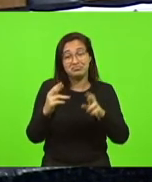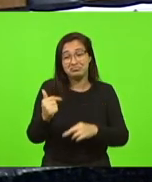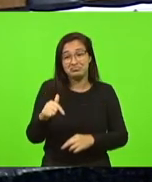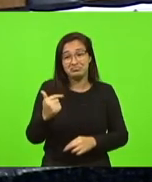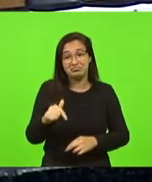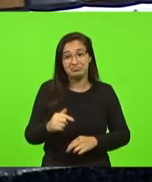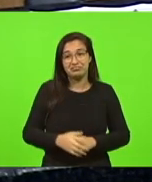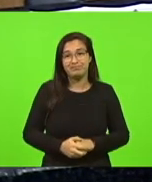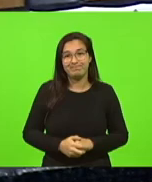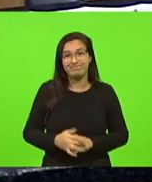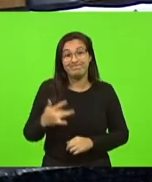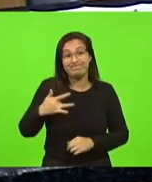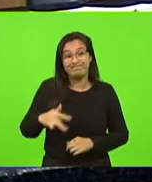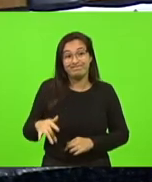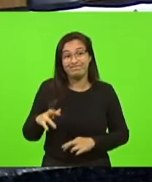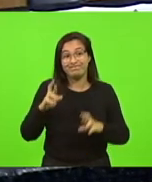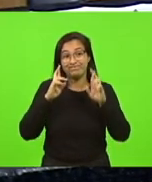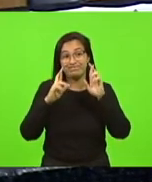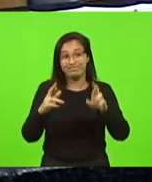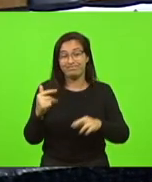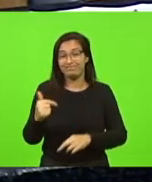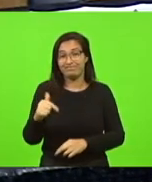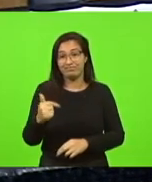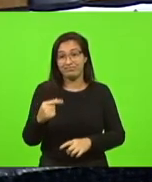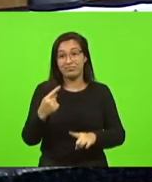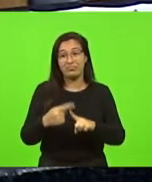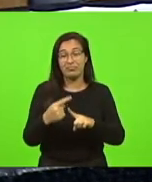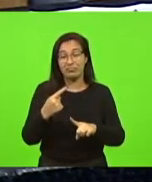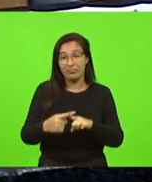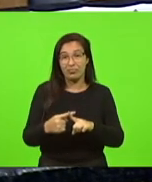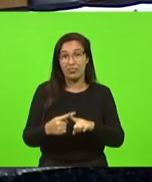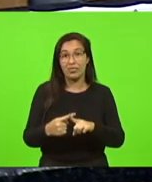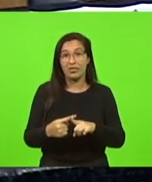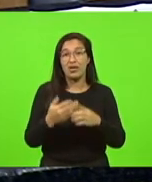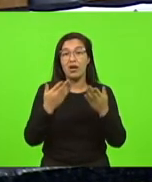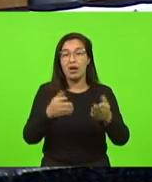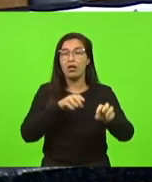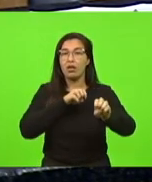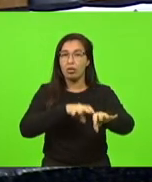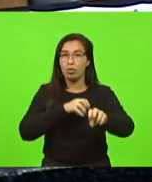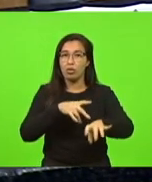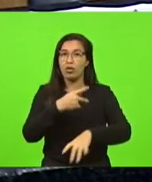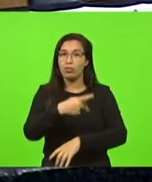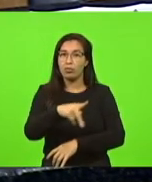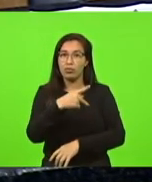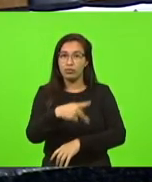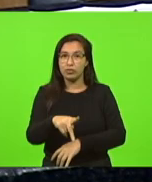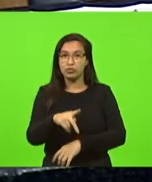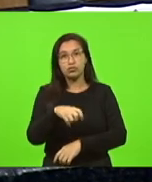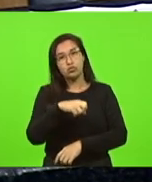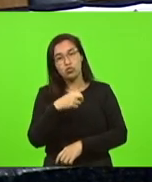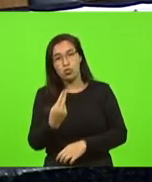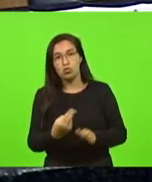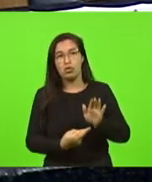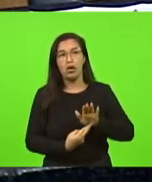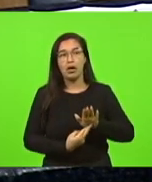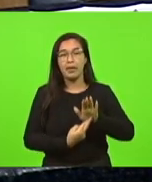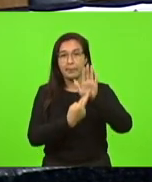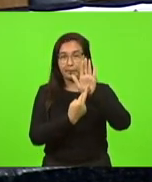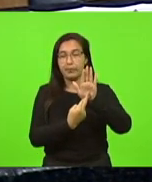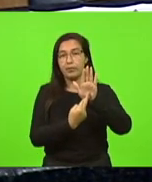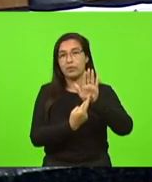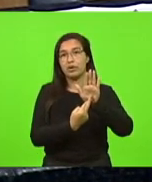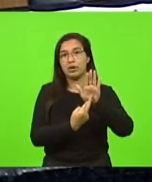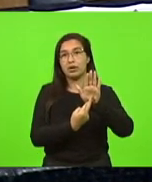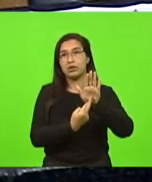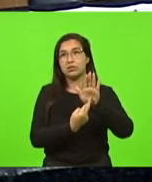É lamentável quando tem alguém que não respeita. Porque esse educador, se se entende educador ou representa, olha, eu não